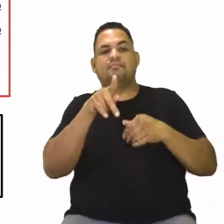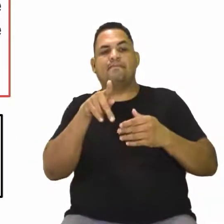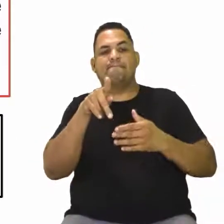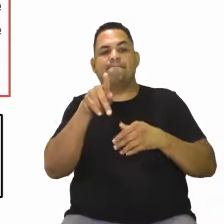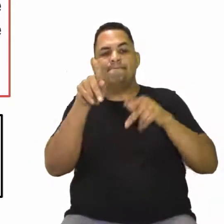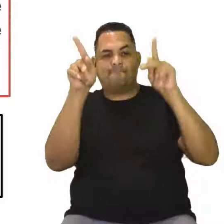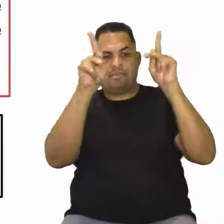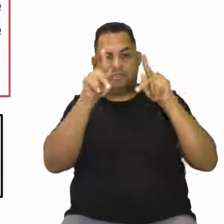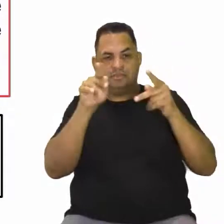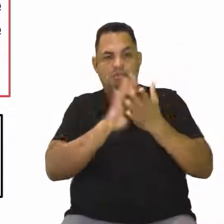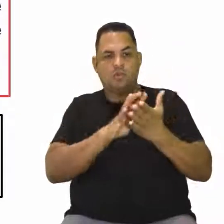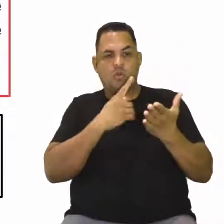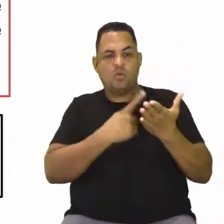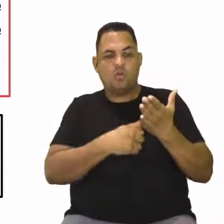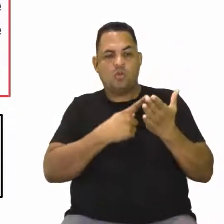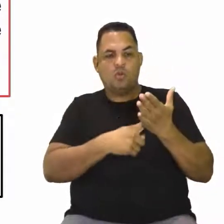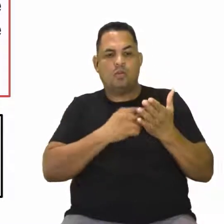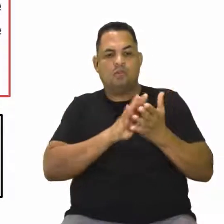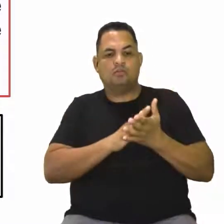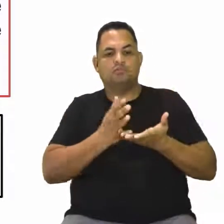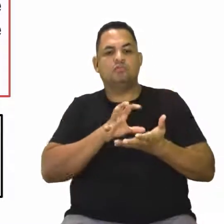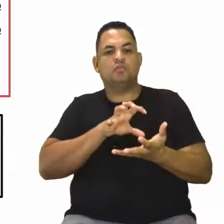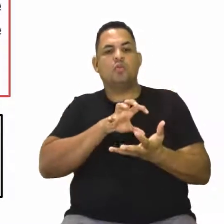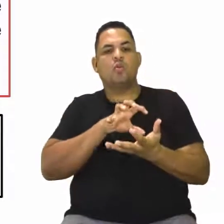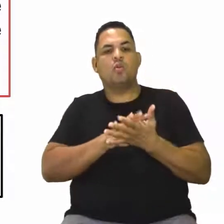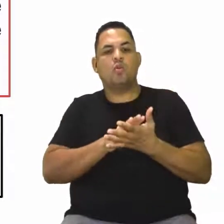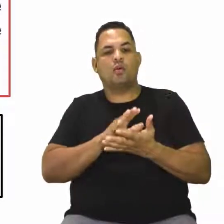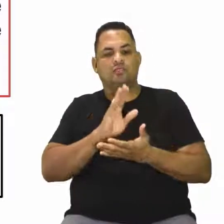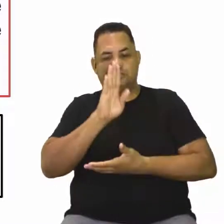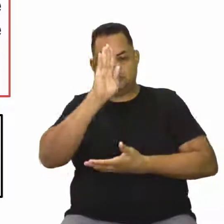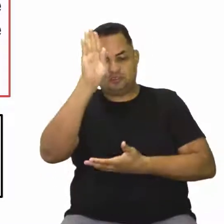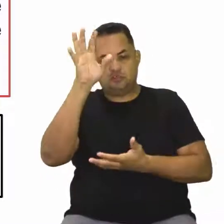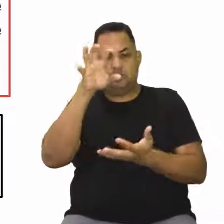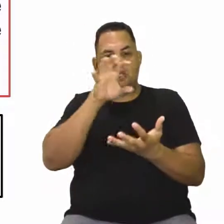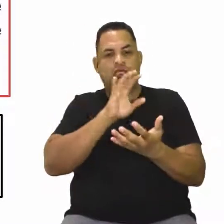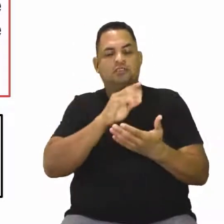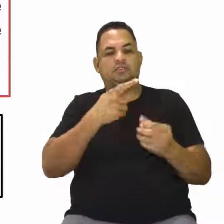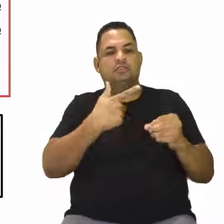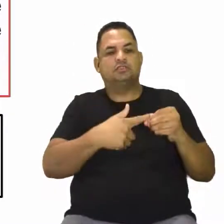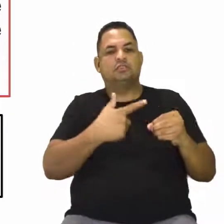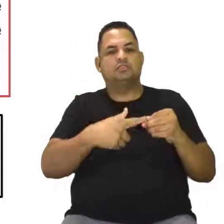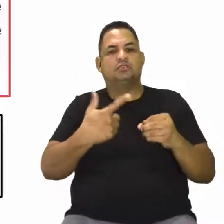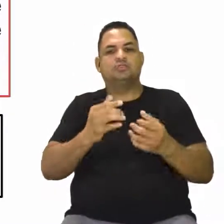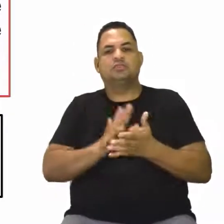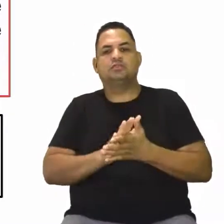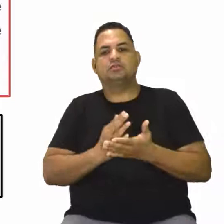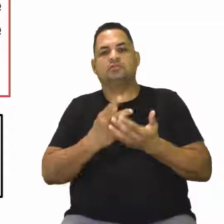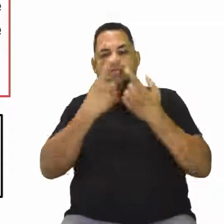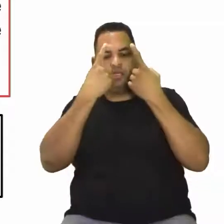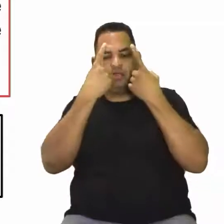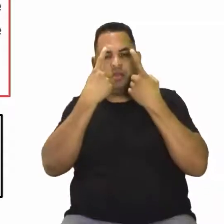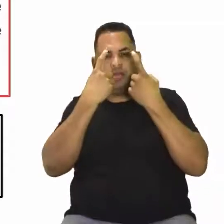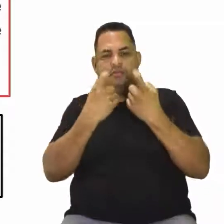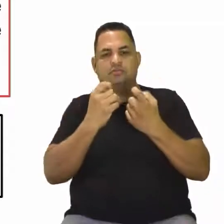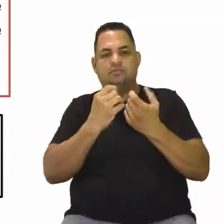firmado com as metrópoles, e a ruptura violenta, que foi o confronto